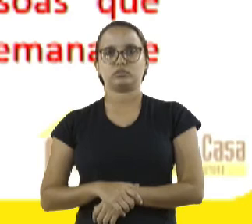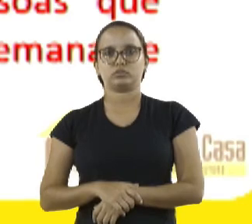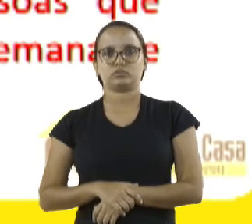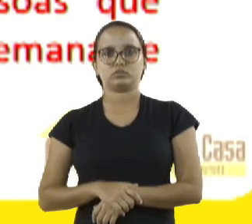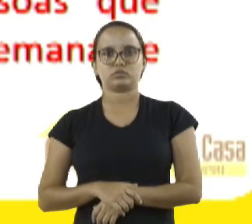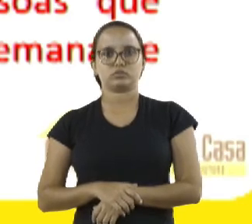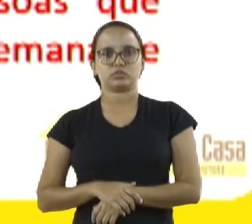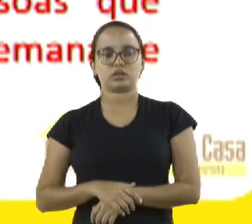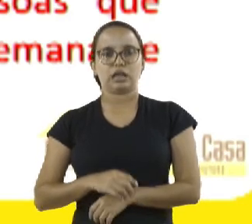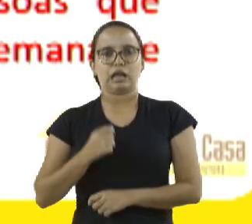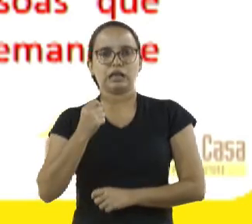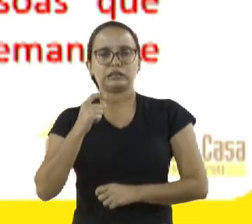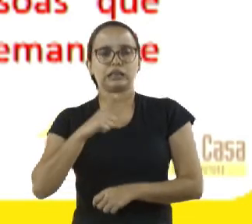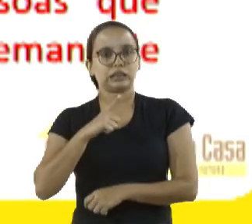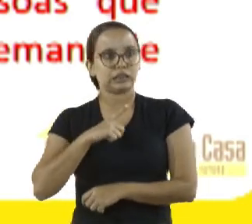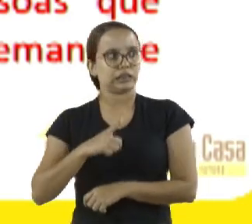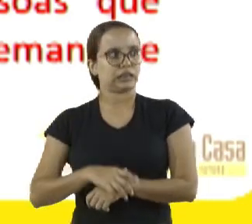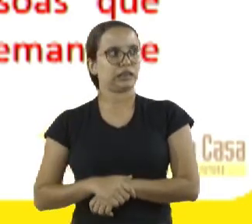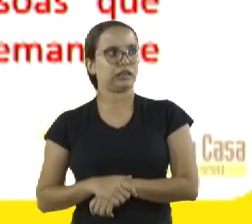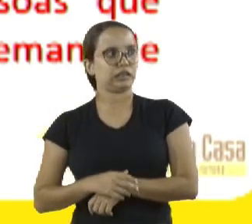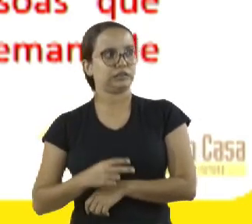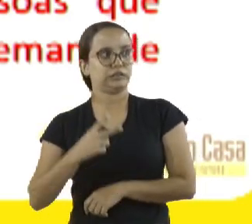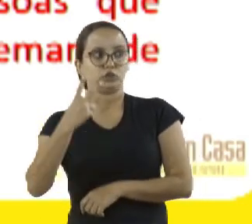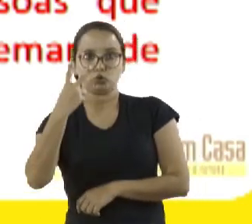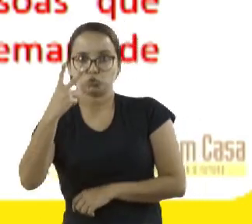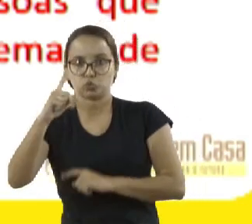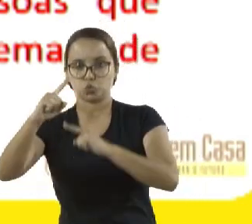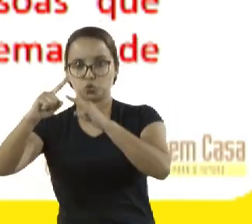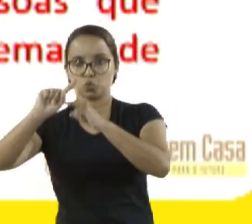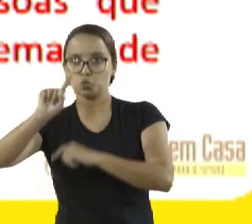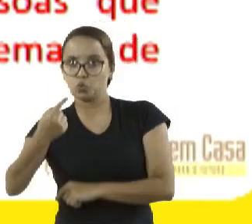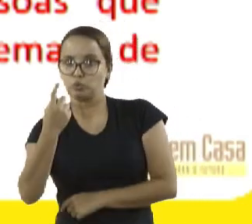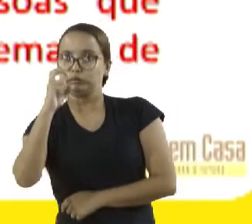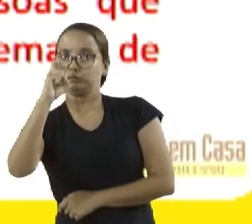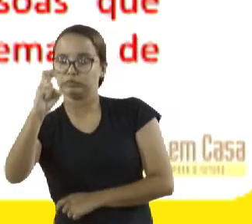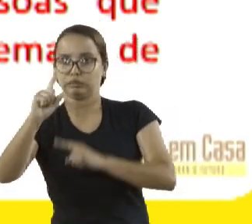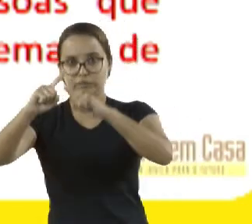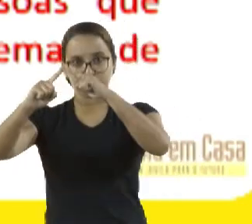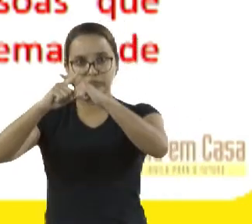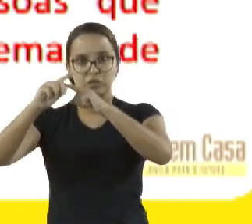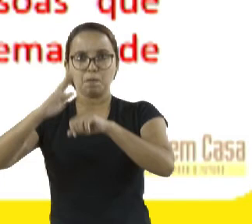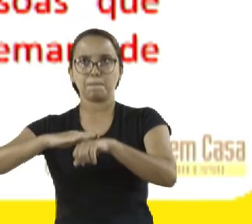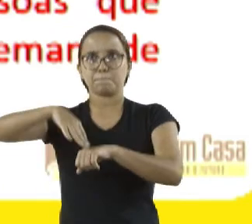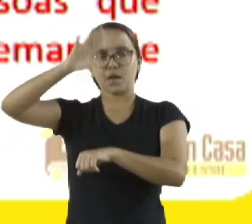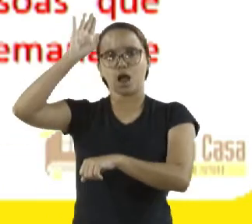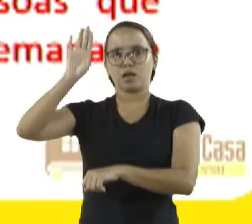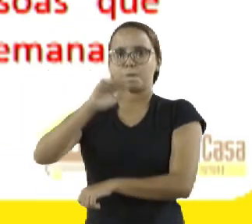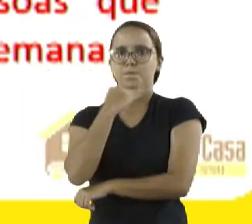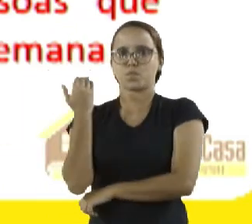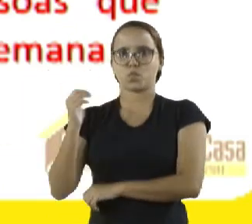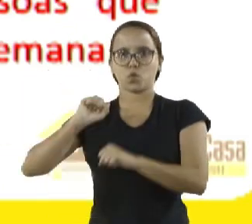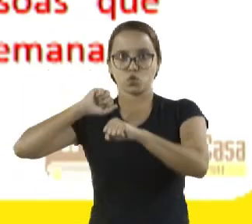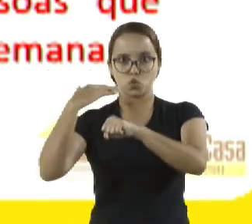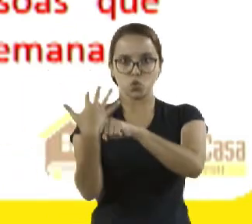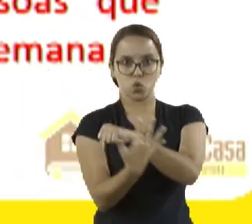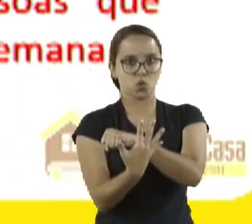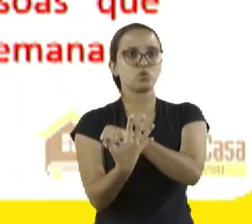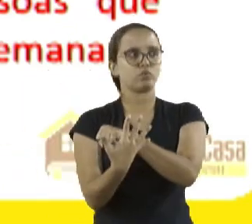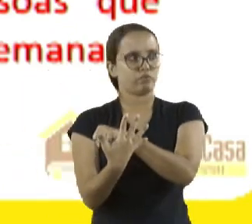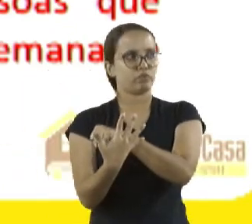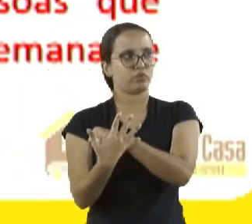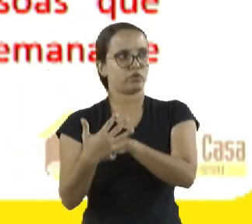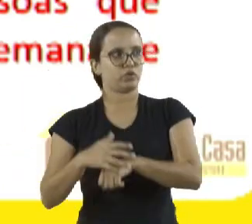em pessoas fisicamente inativas, né, em comparação a pessoas que atendem às recomendações de